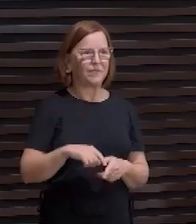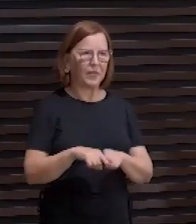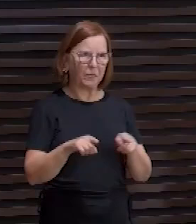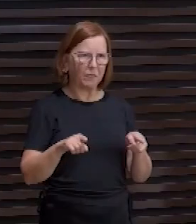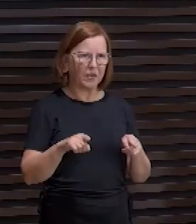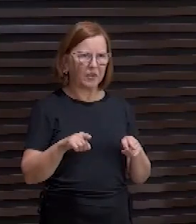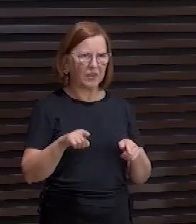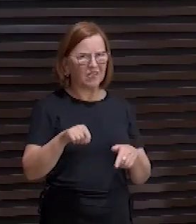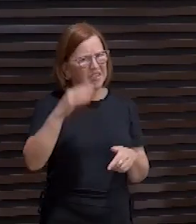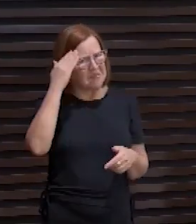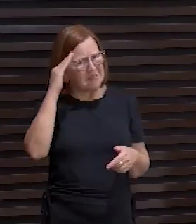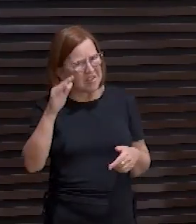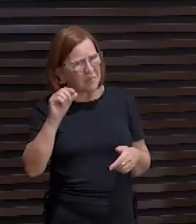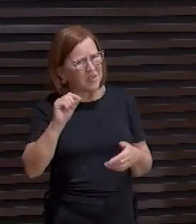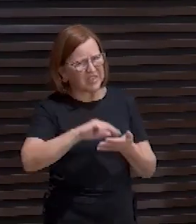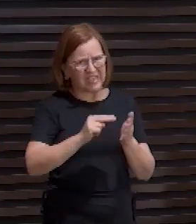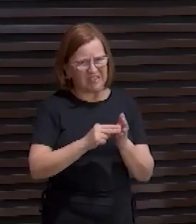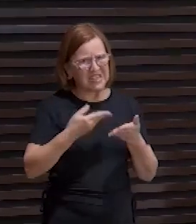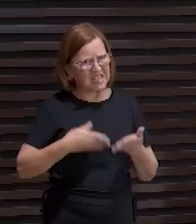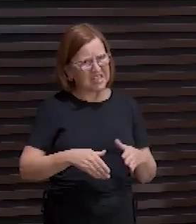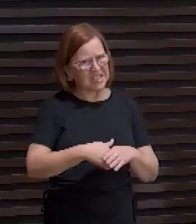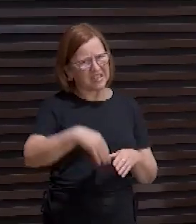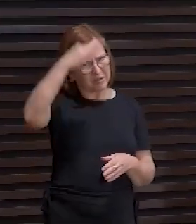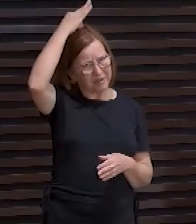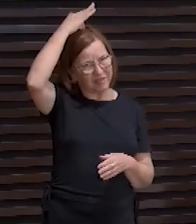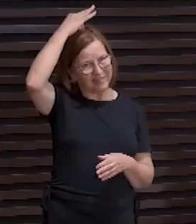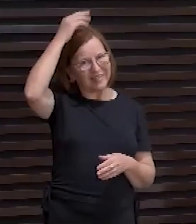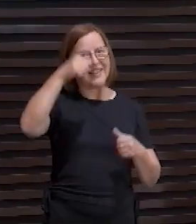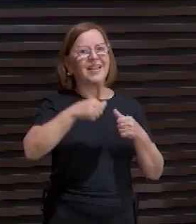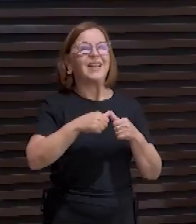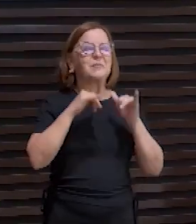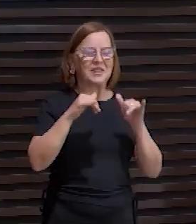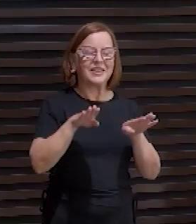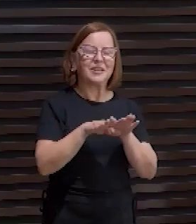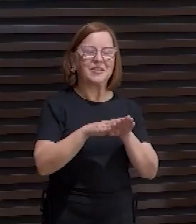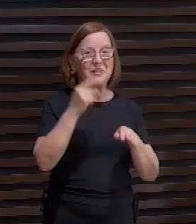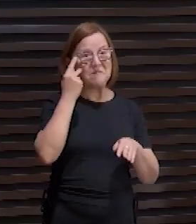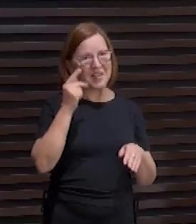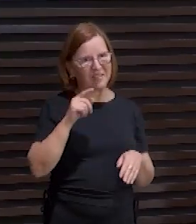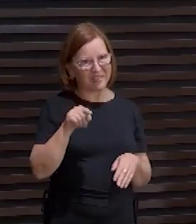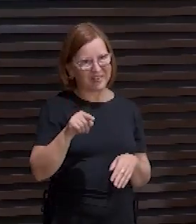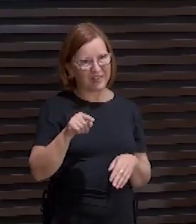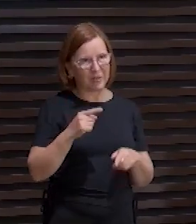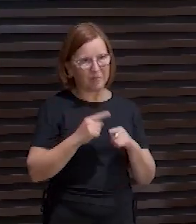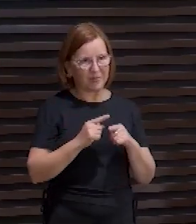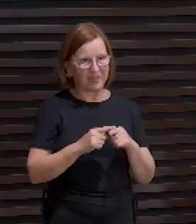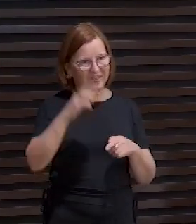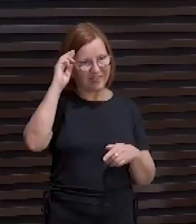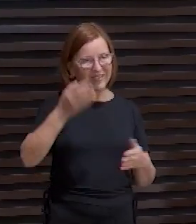você nem sabe o que é nascer de novo, essa mensagem também é para você. Porque o Senhor nos deu a